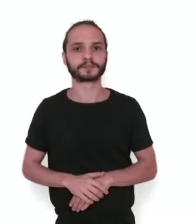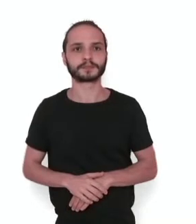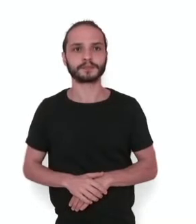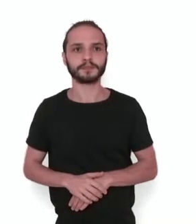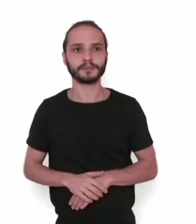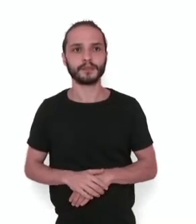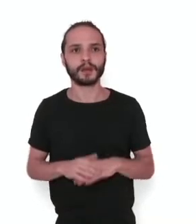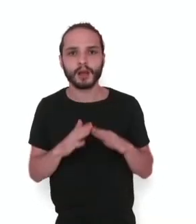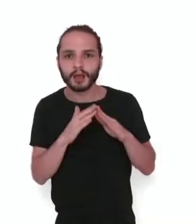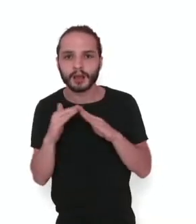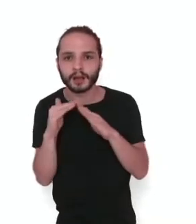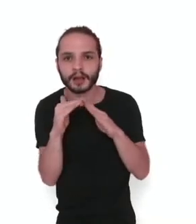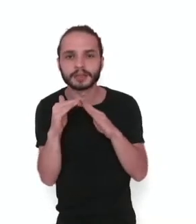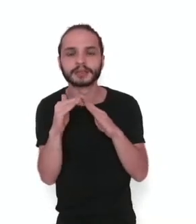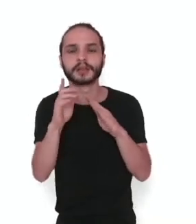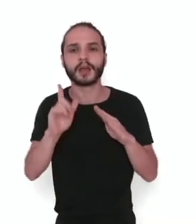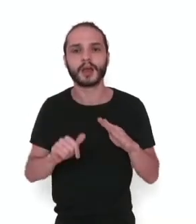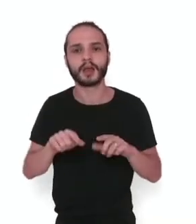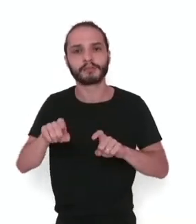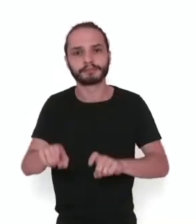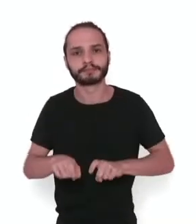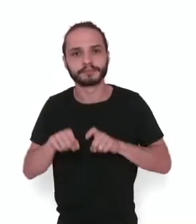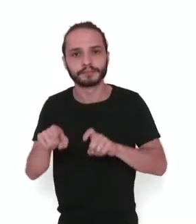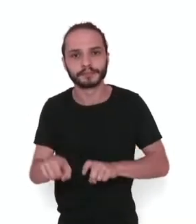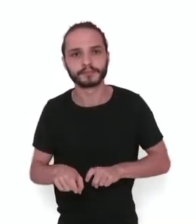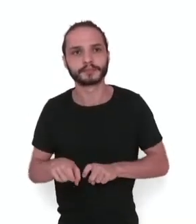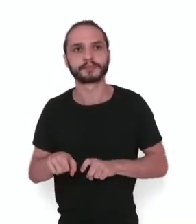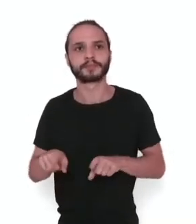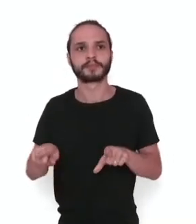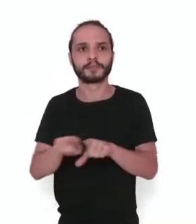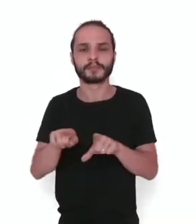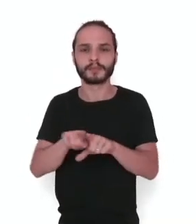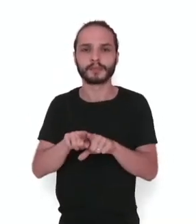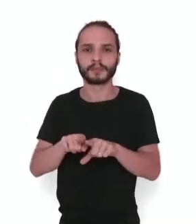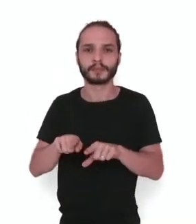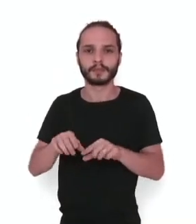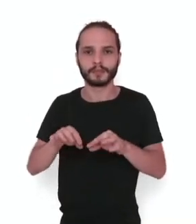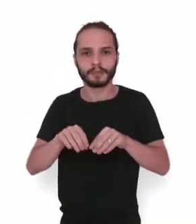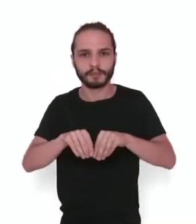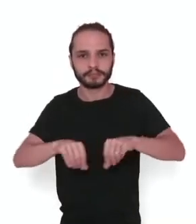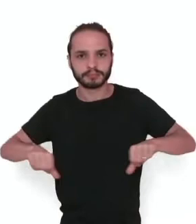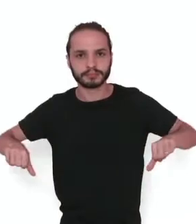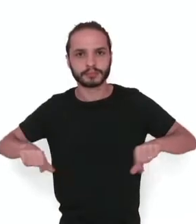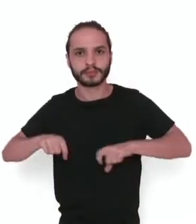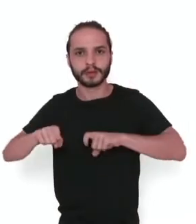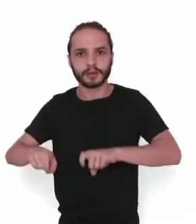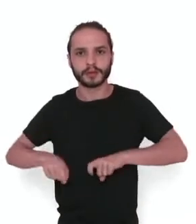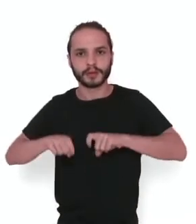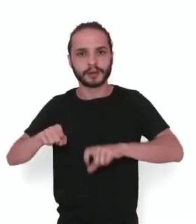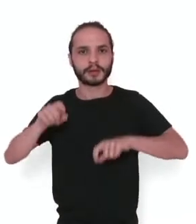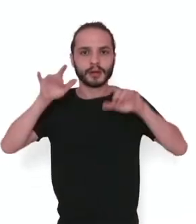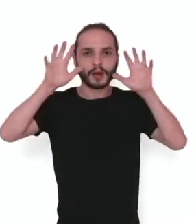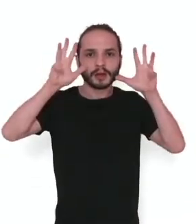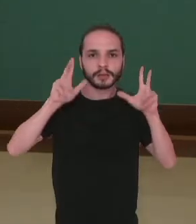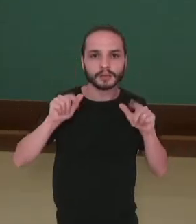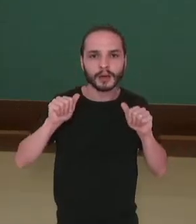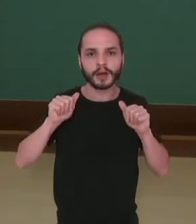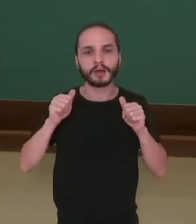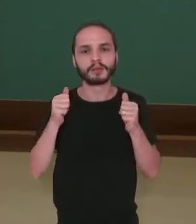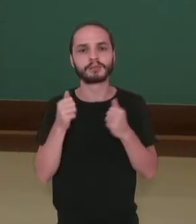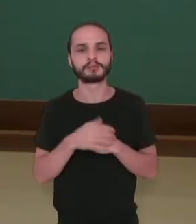dos camponeses e então a produção agrícola, né? Criação de animais também e as florestas,